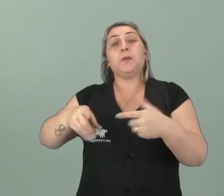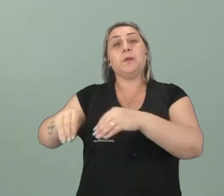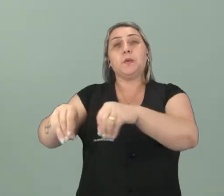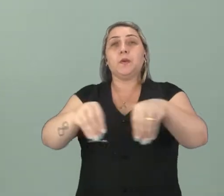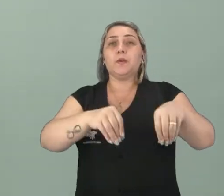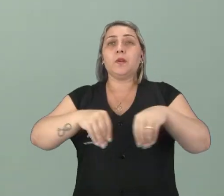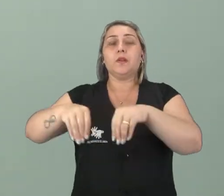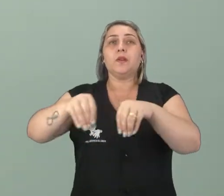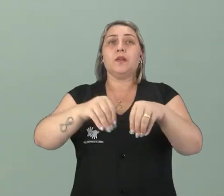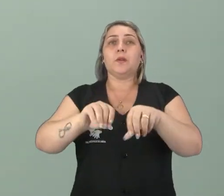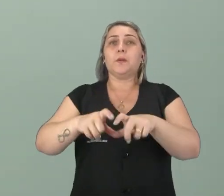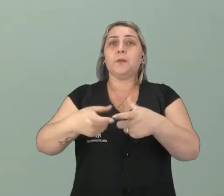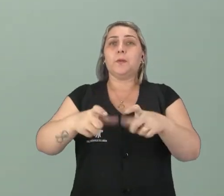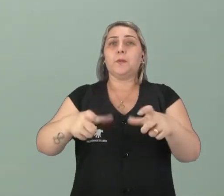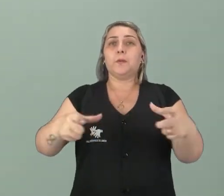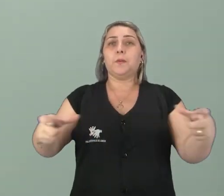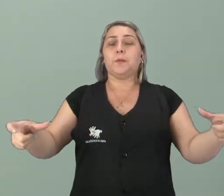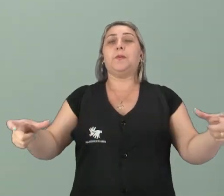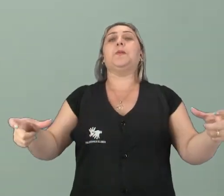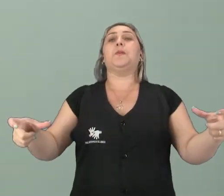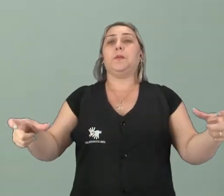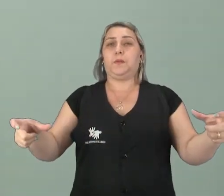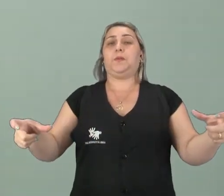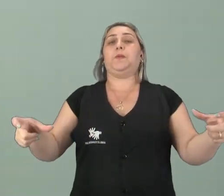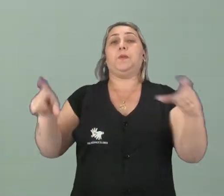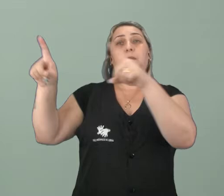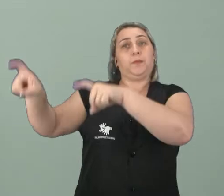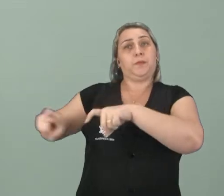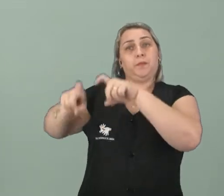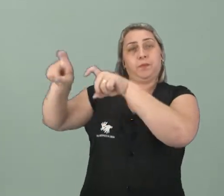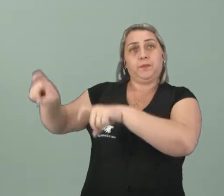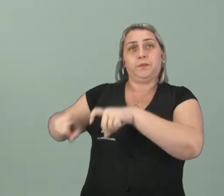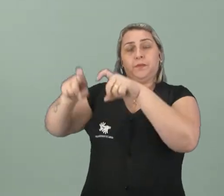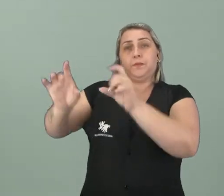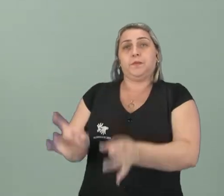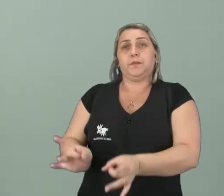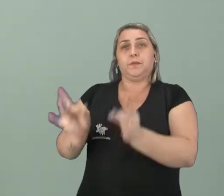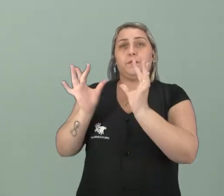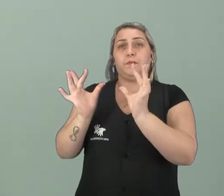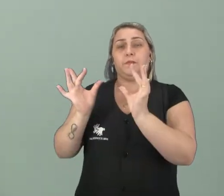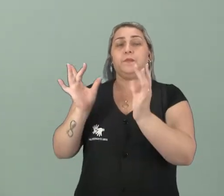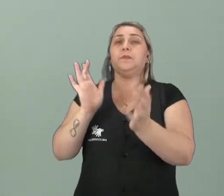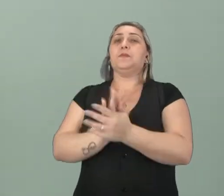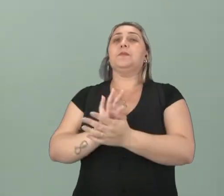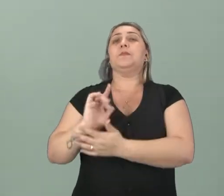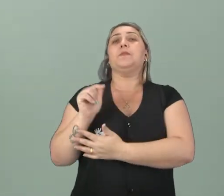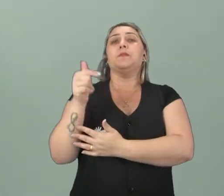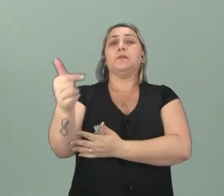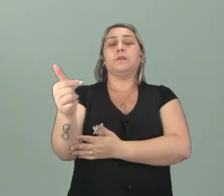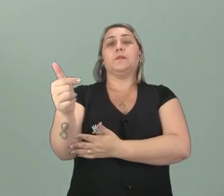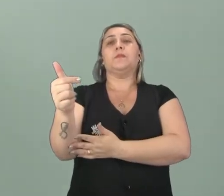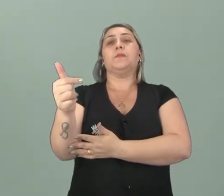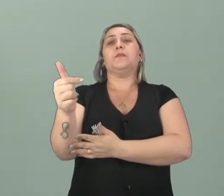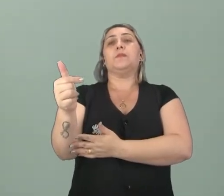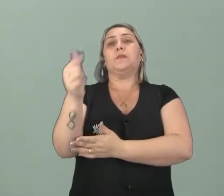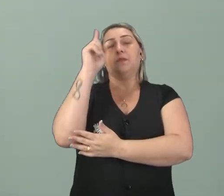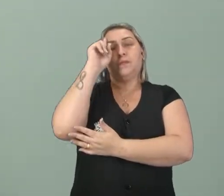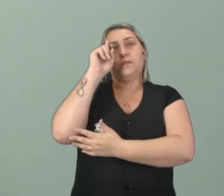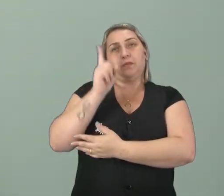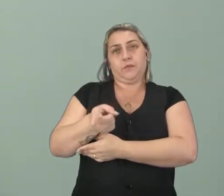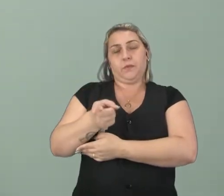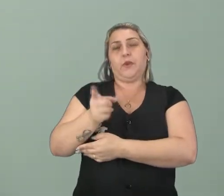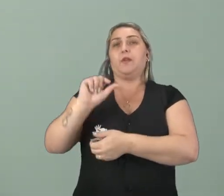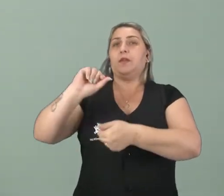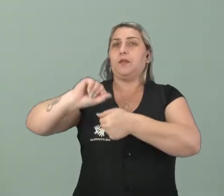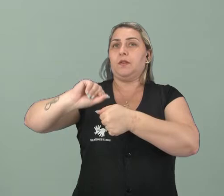concentração fundiária. À medida em que as propriedades rurais eram vendidas para outros proprietários